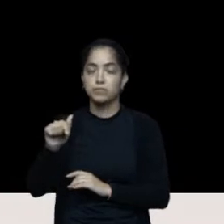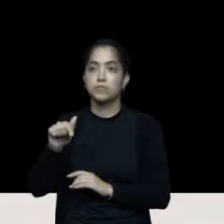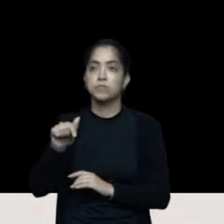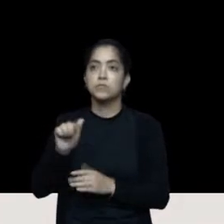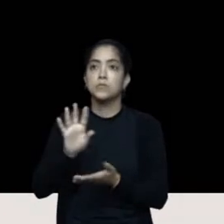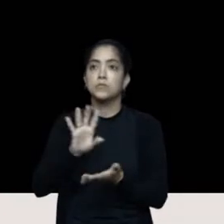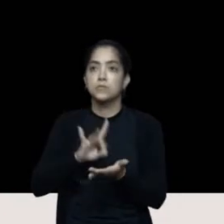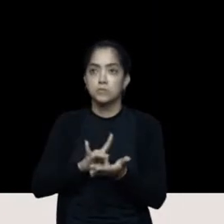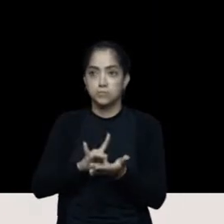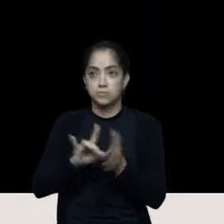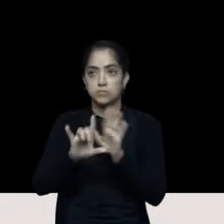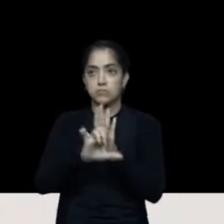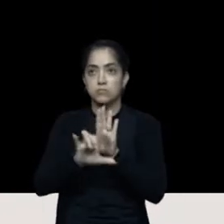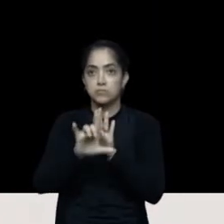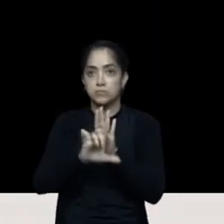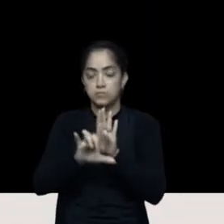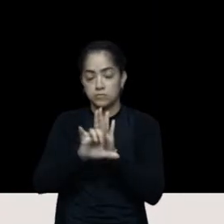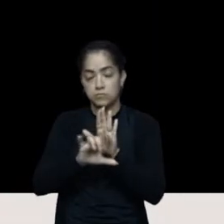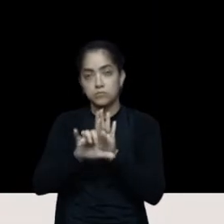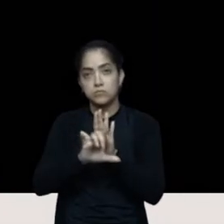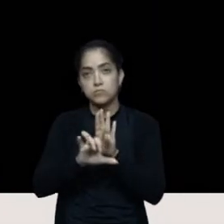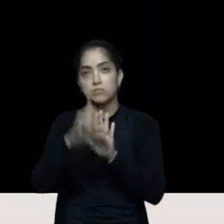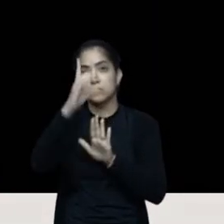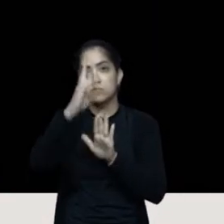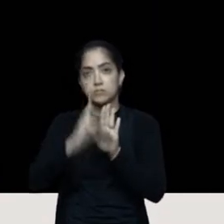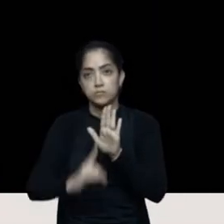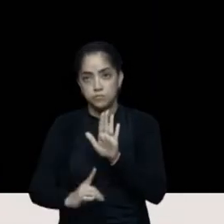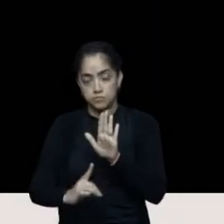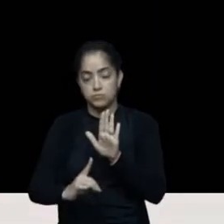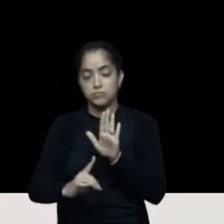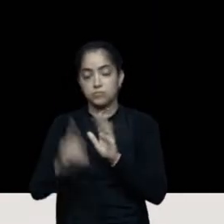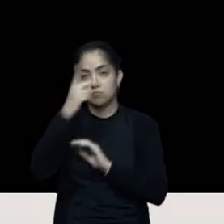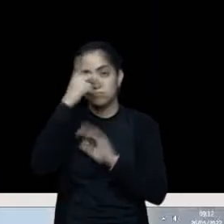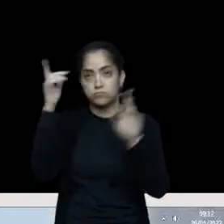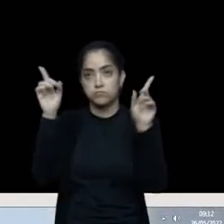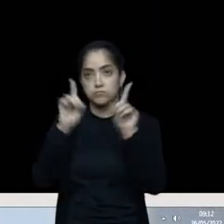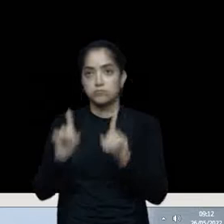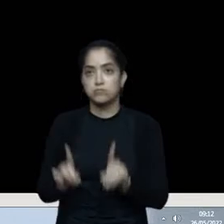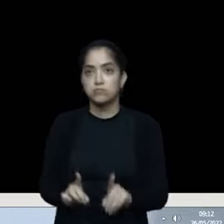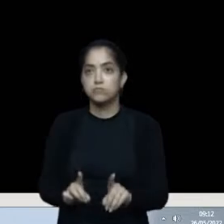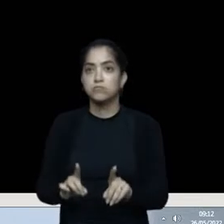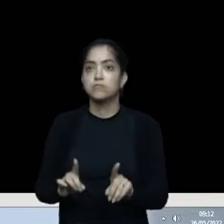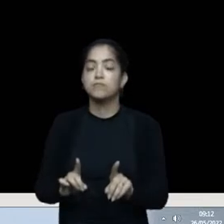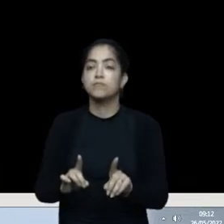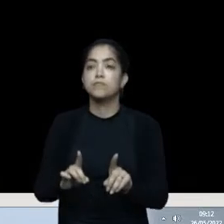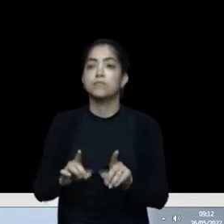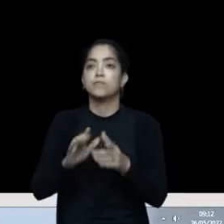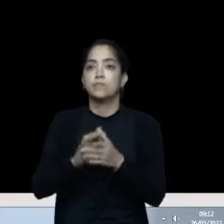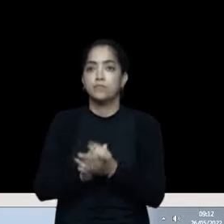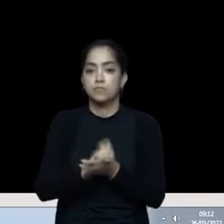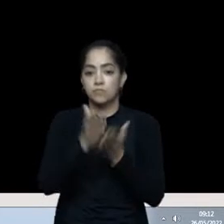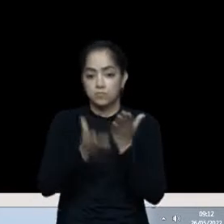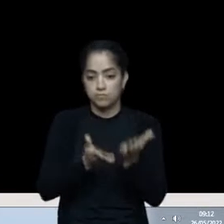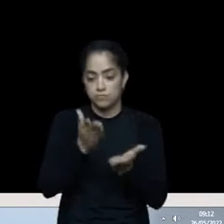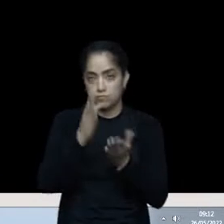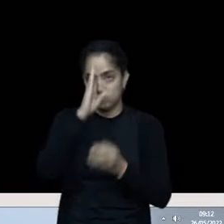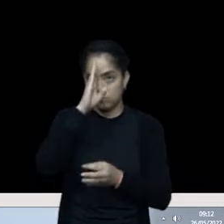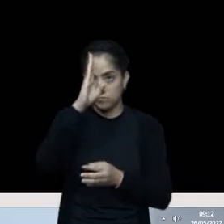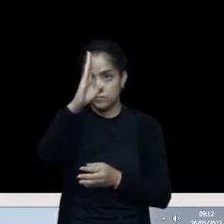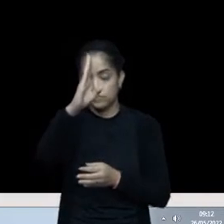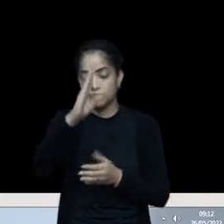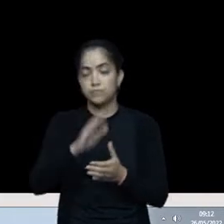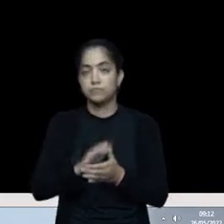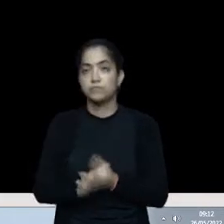consolida a legislação que dispõe sobre os direitos das pessoas com deficiência, com o fim de estabelecer atendimento prioritário à pessoa